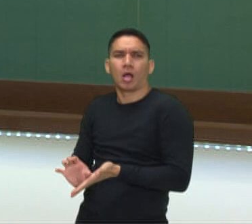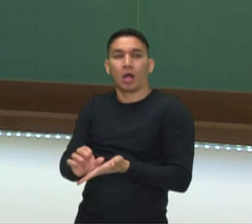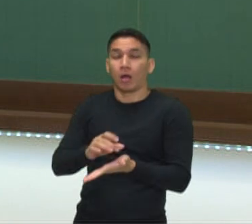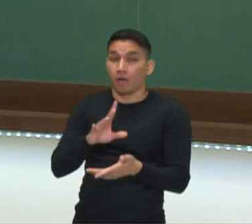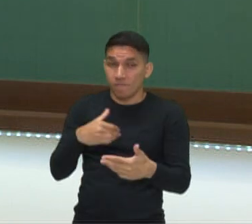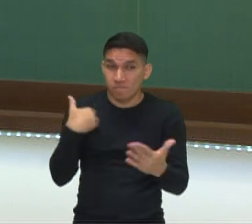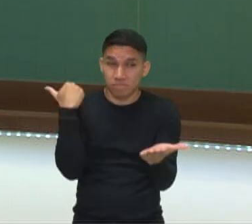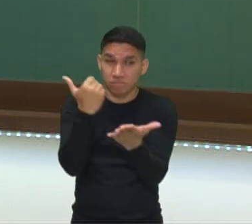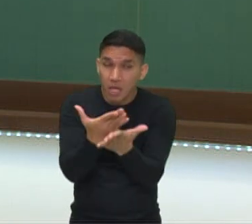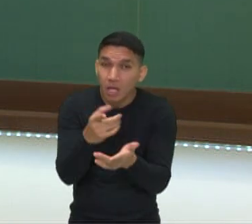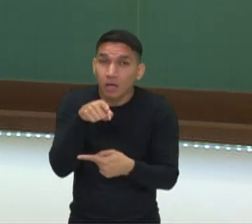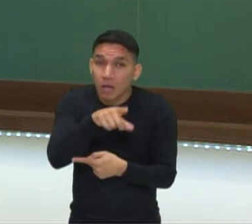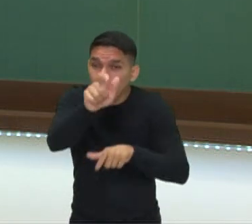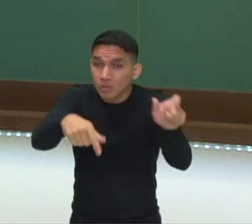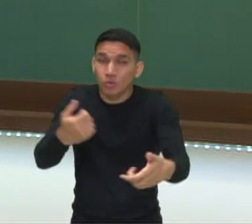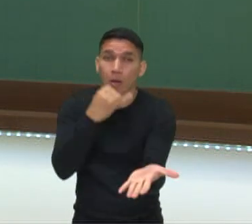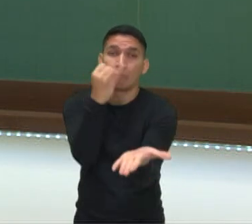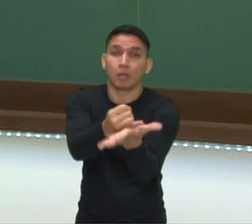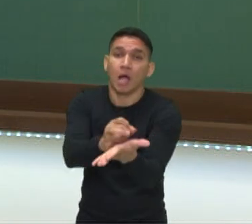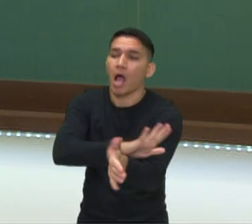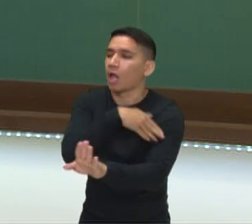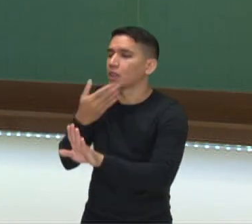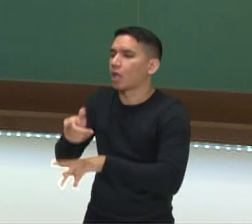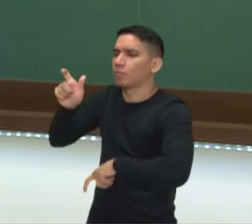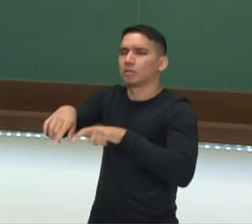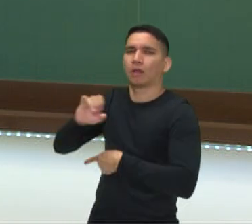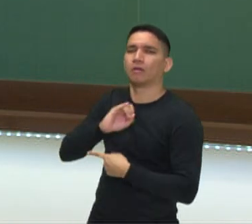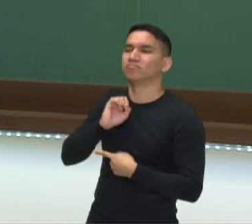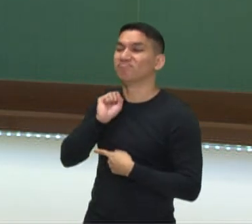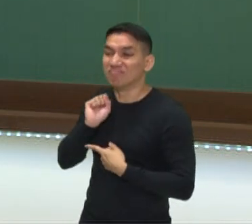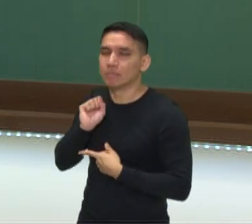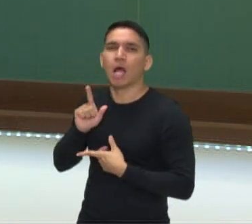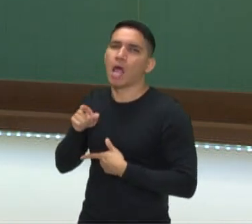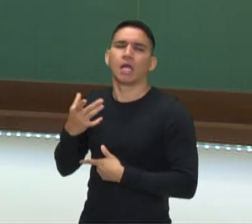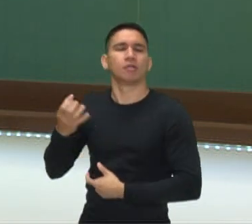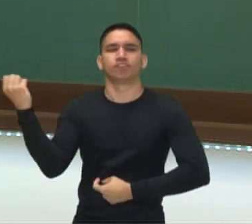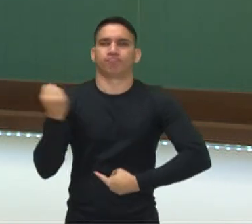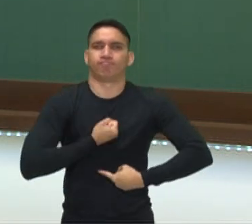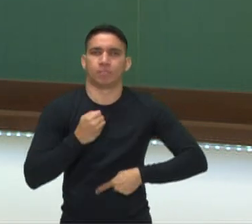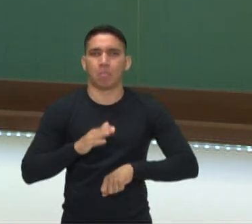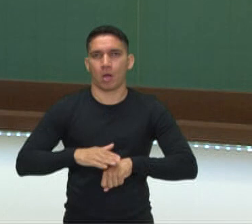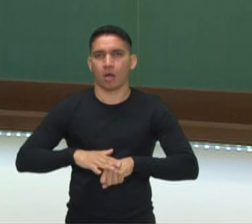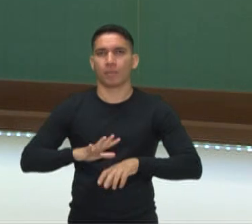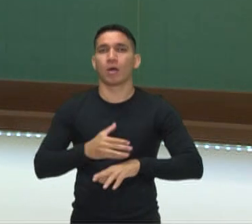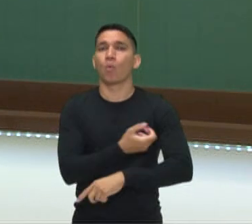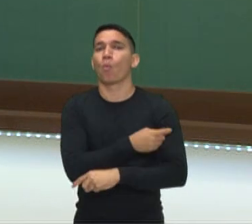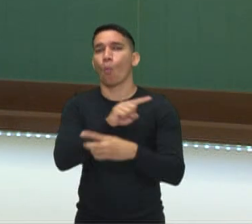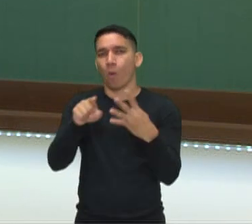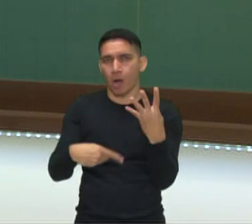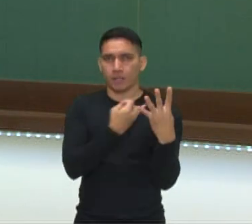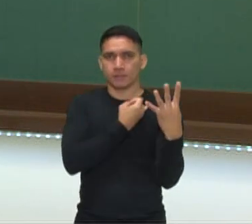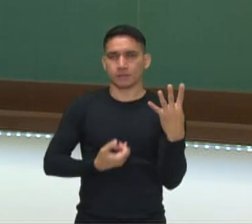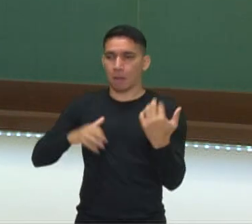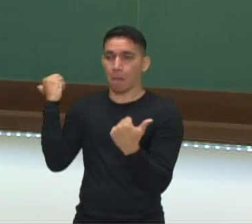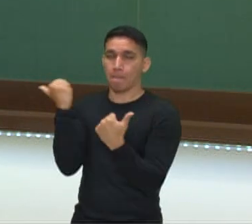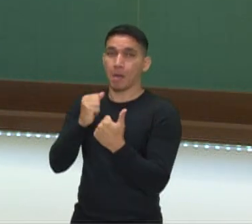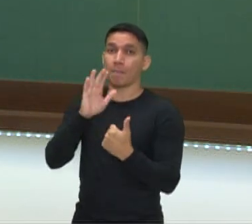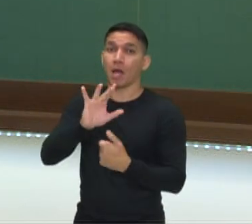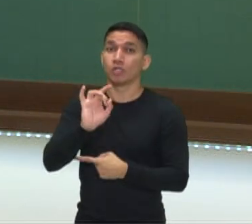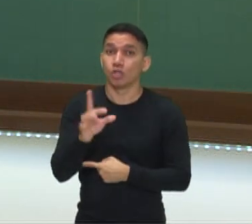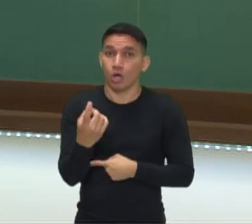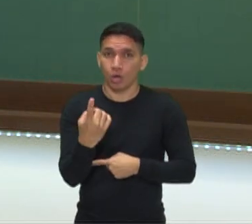muitos impostos, até que Nero foi tirado de cena porque ele acabou se suicidando. 4 imperadores o assumiram, e somente na